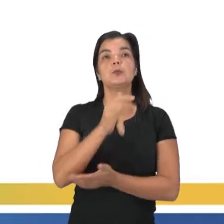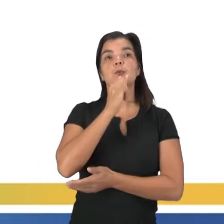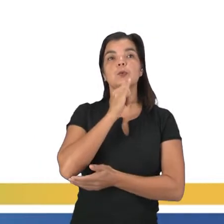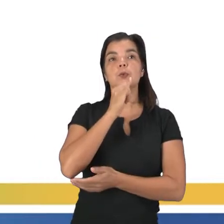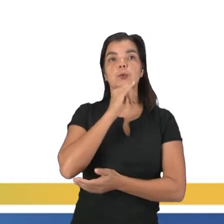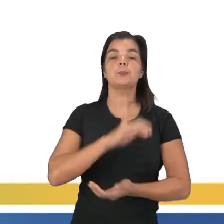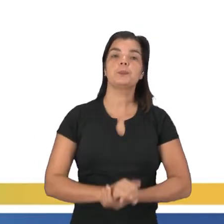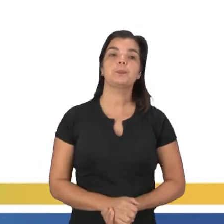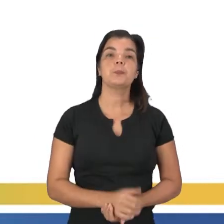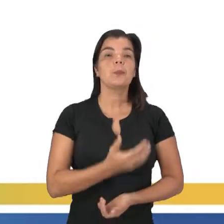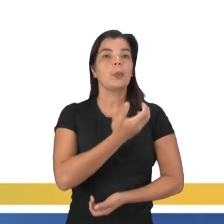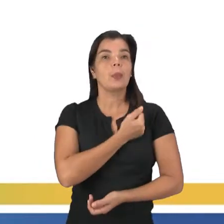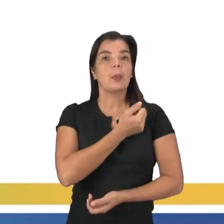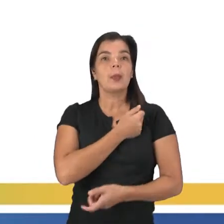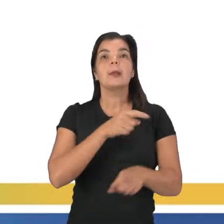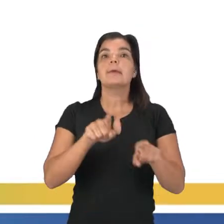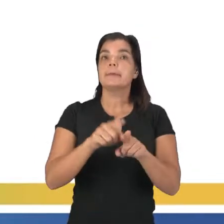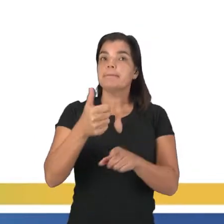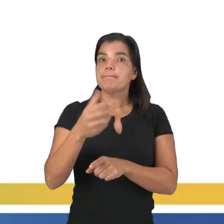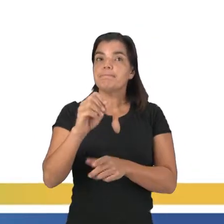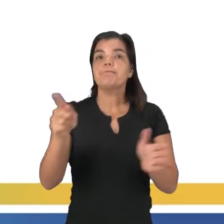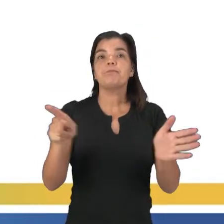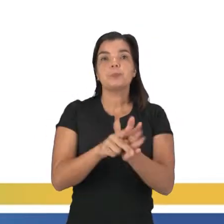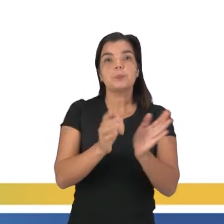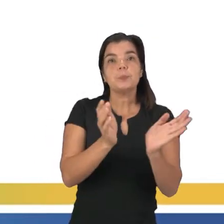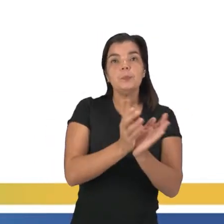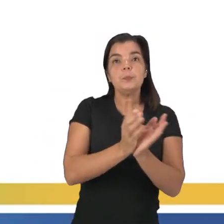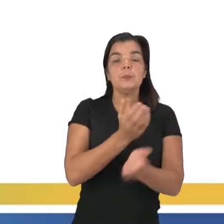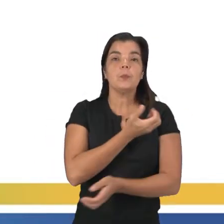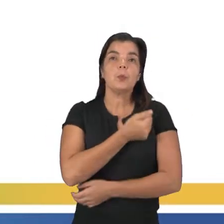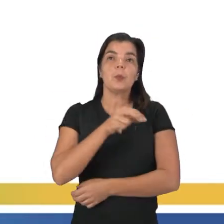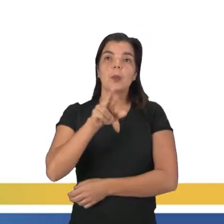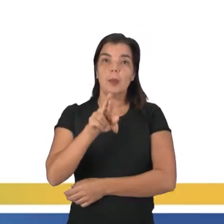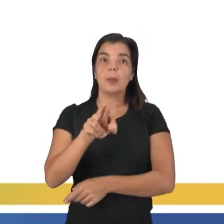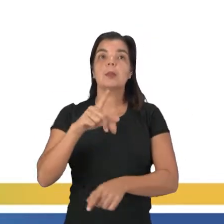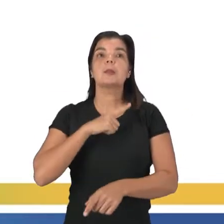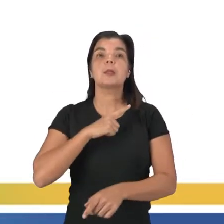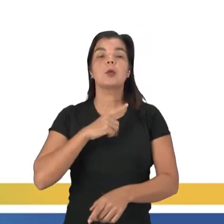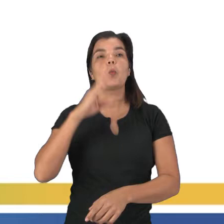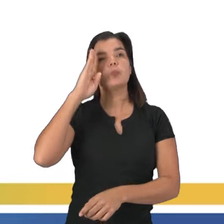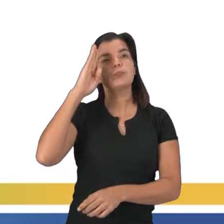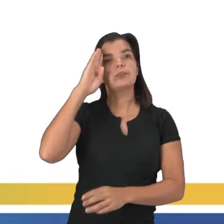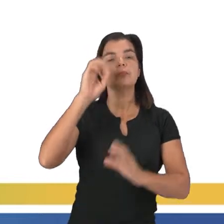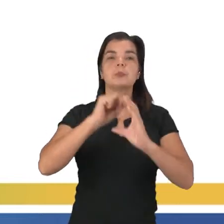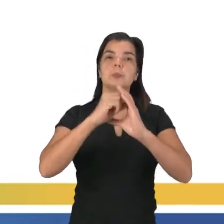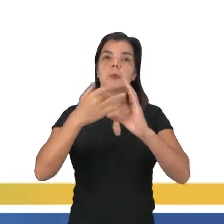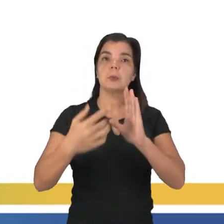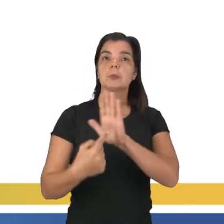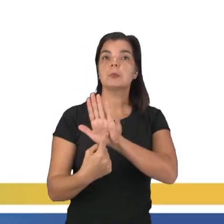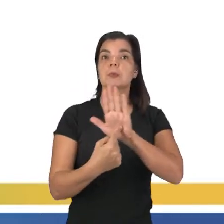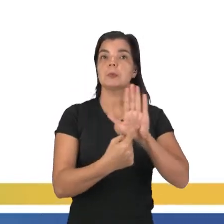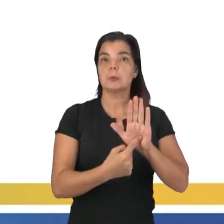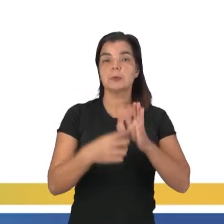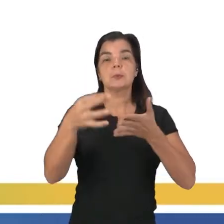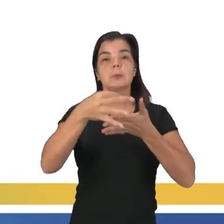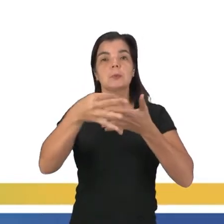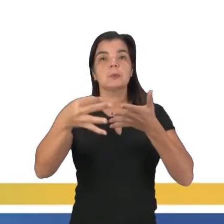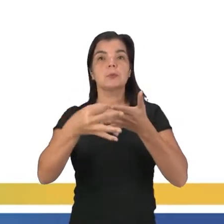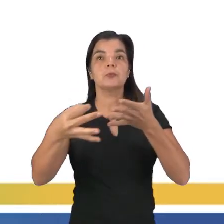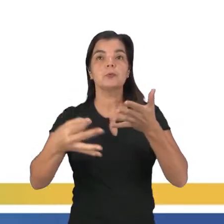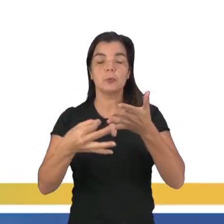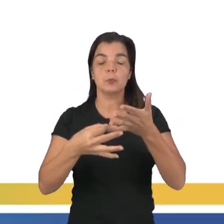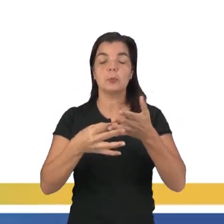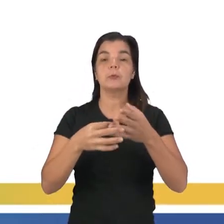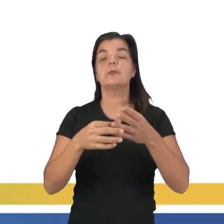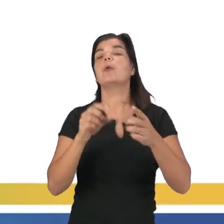exemplos. Os números decimais, que fazem parte dos conjuntos dos números racionais, têm como principal característica a